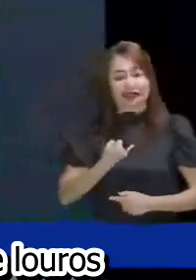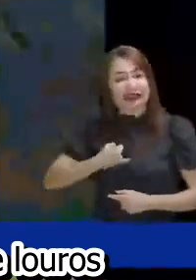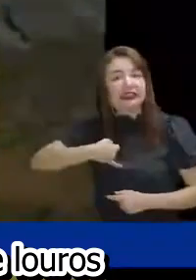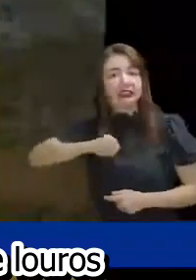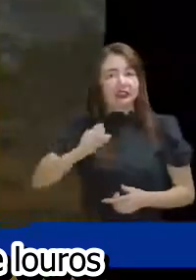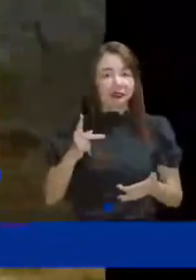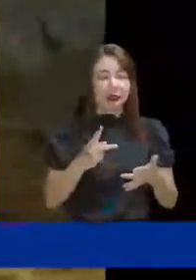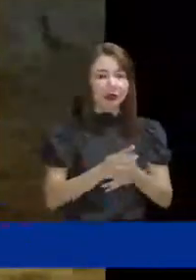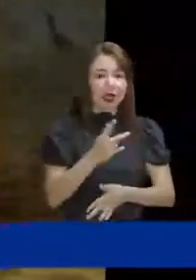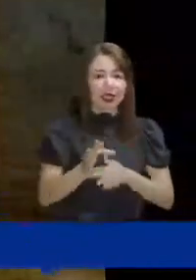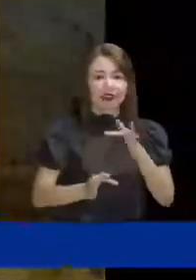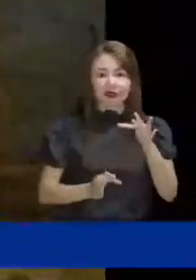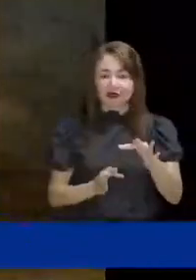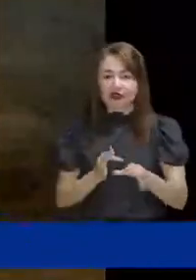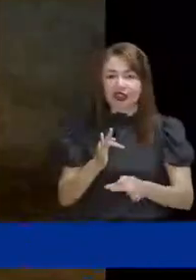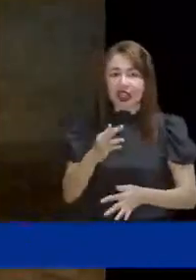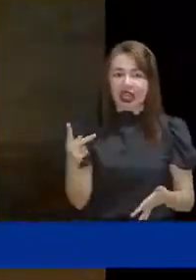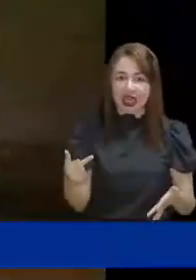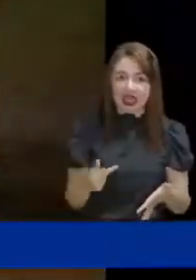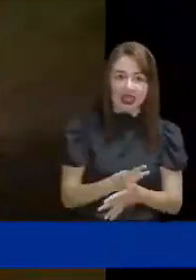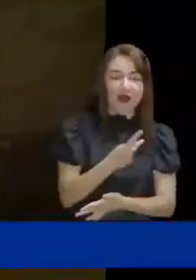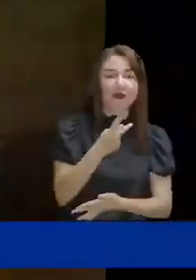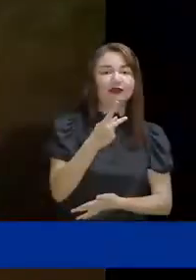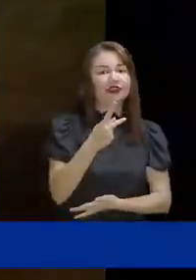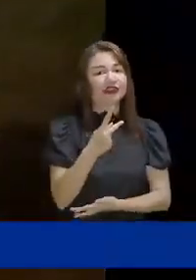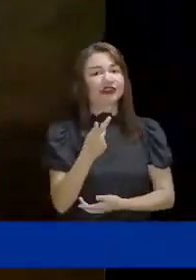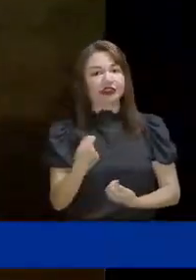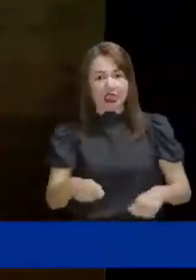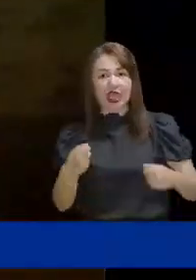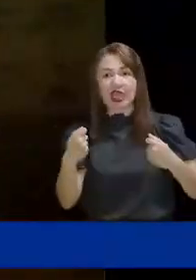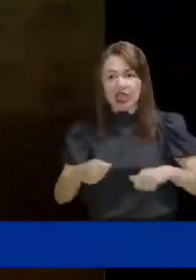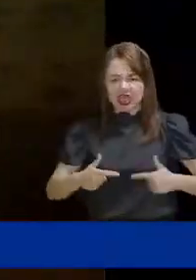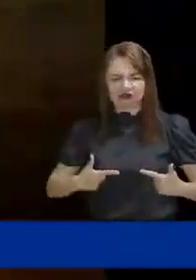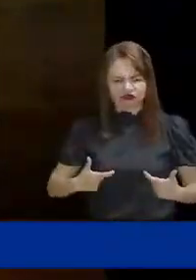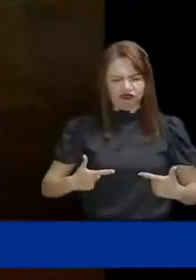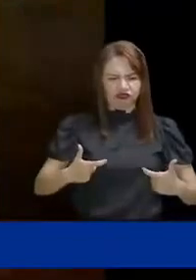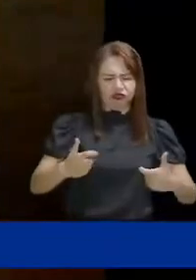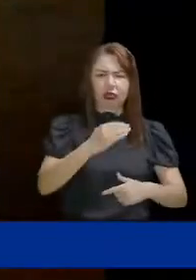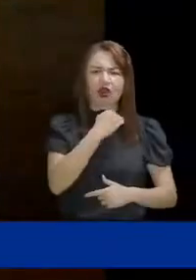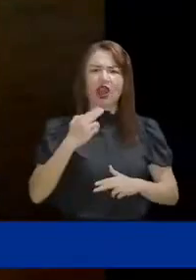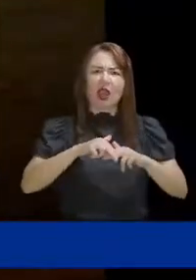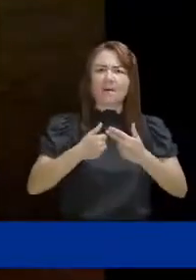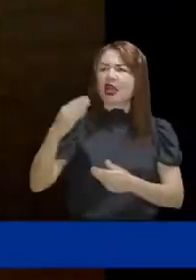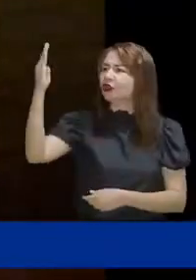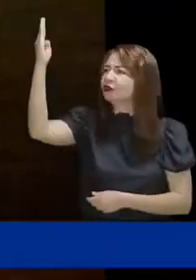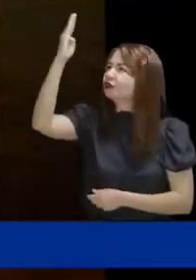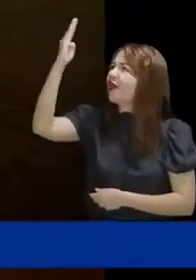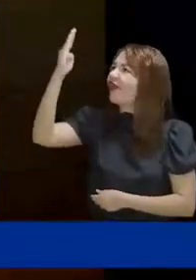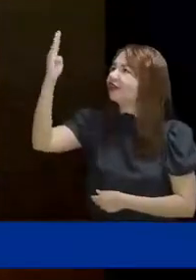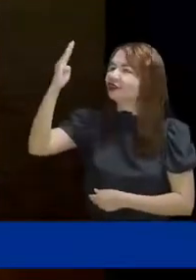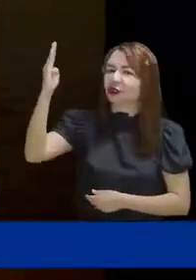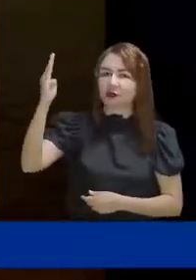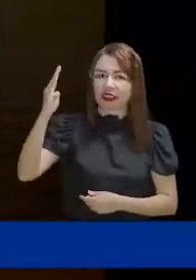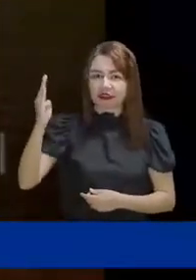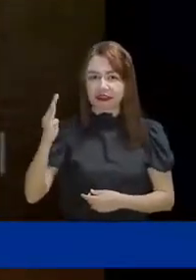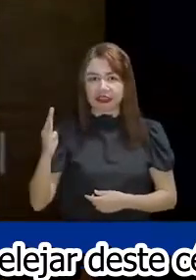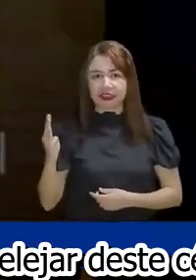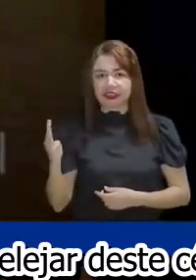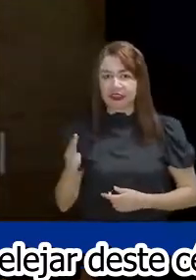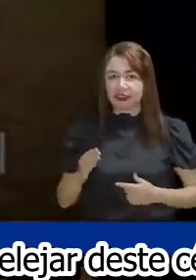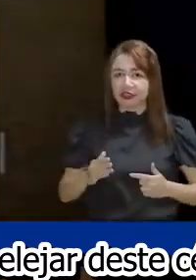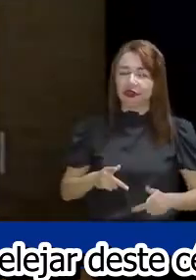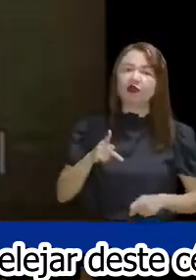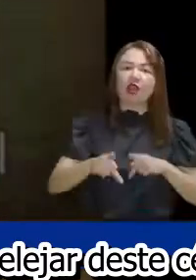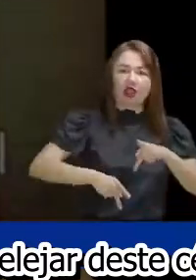ouro. Se o momento chegar algum dia de morrer pelo nosso